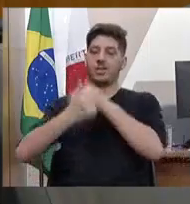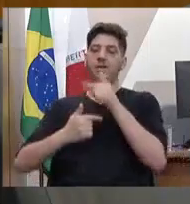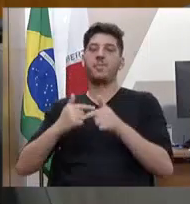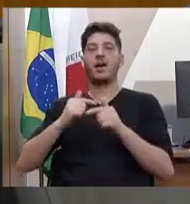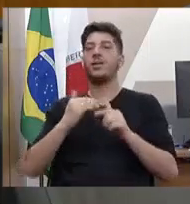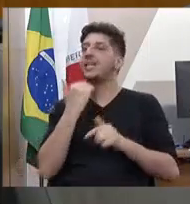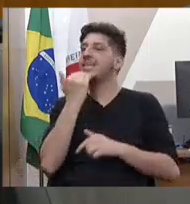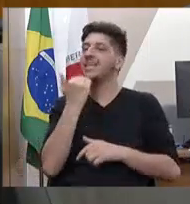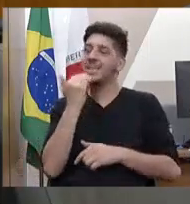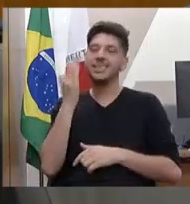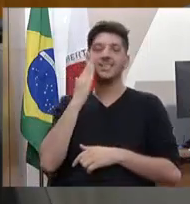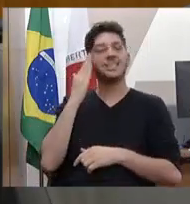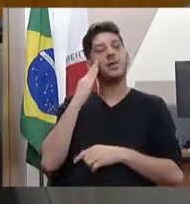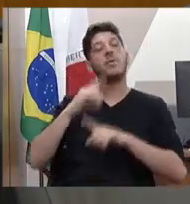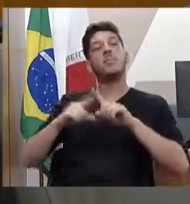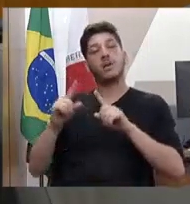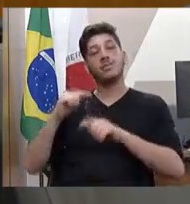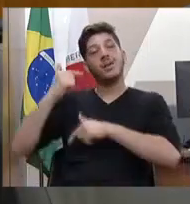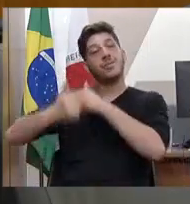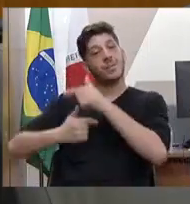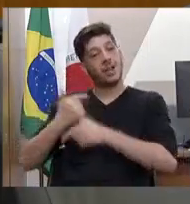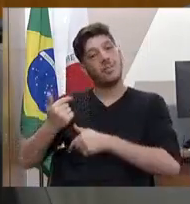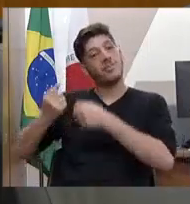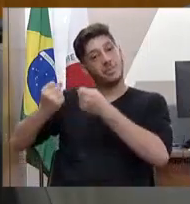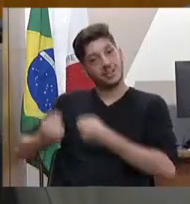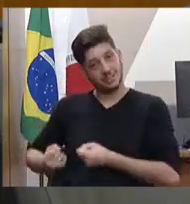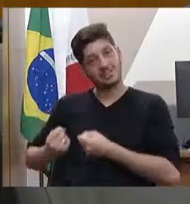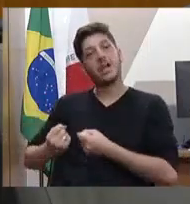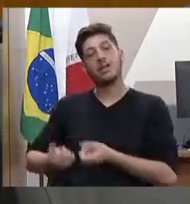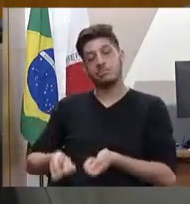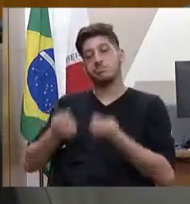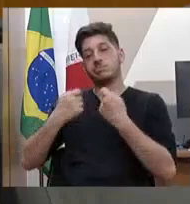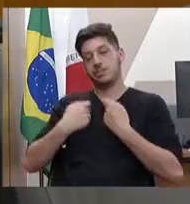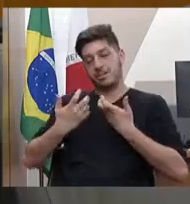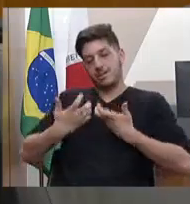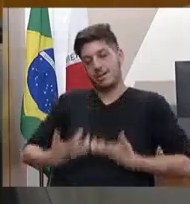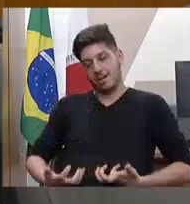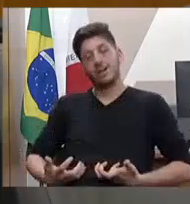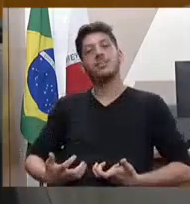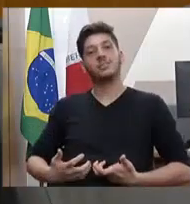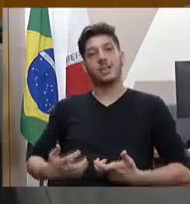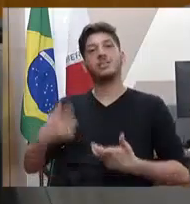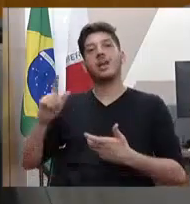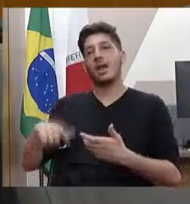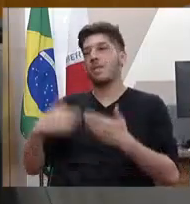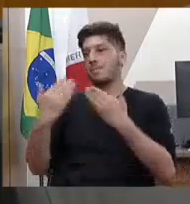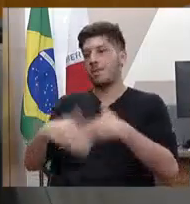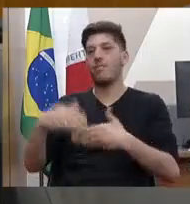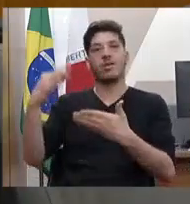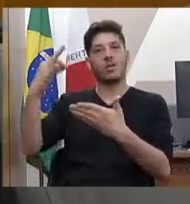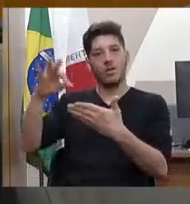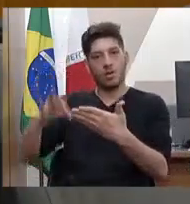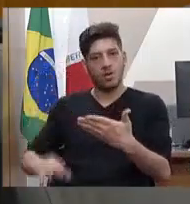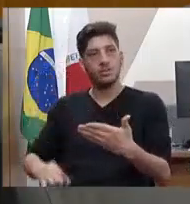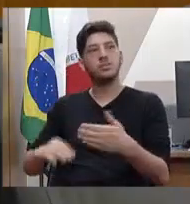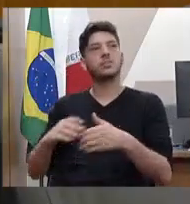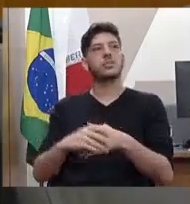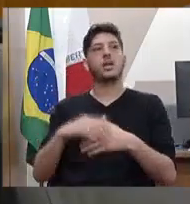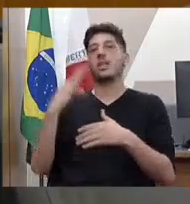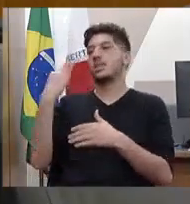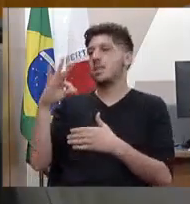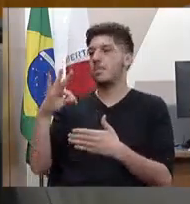mas que também né traz a exaustão também que a correção de provas correção de